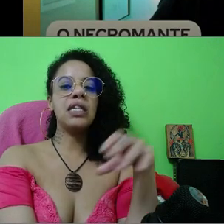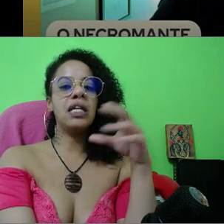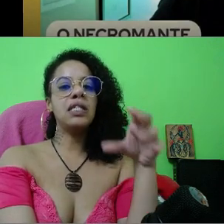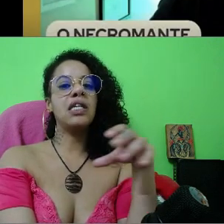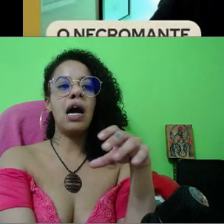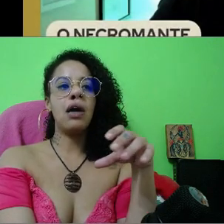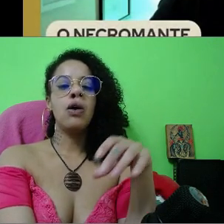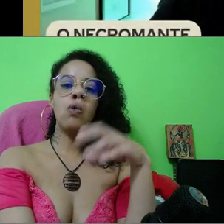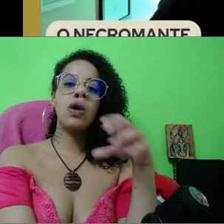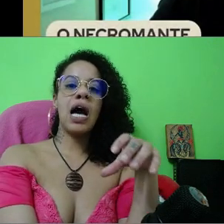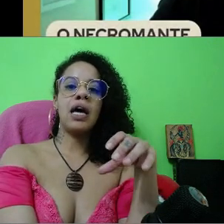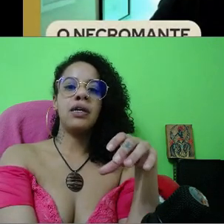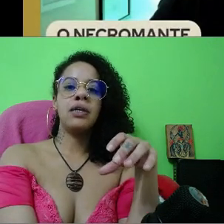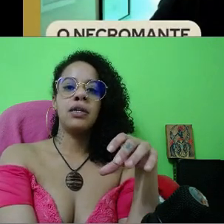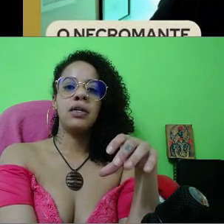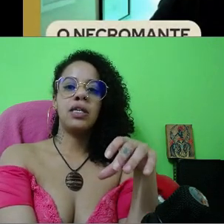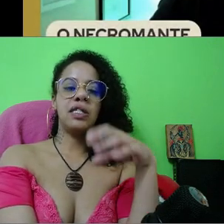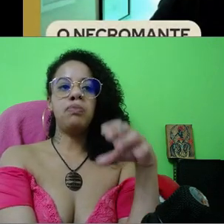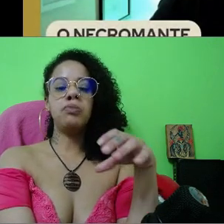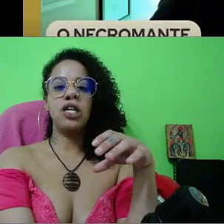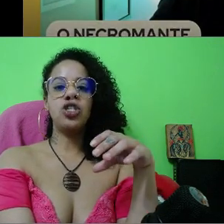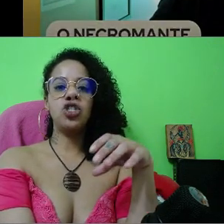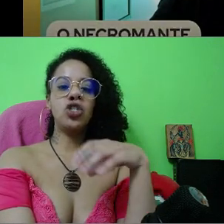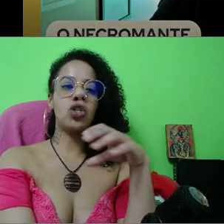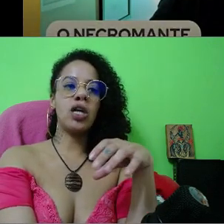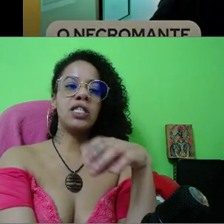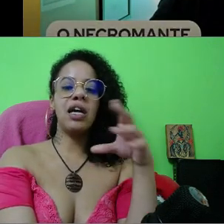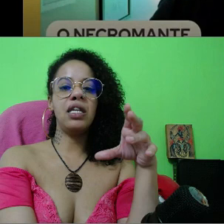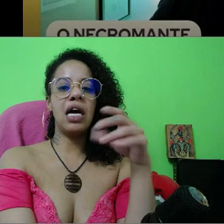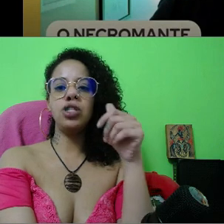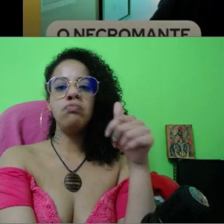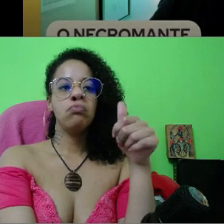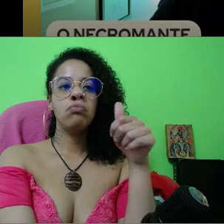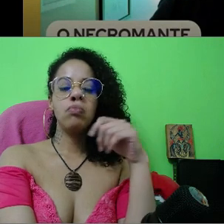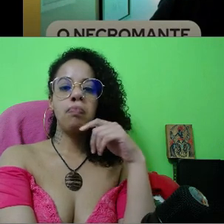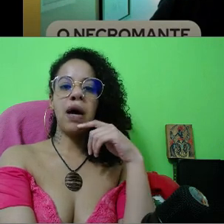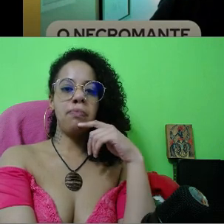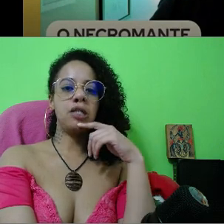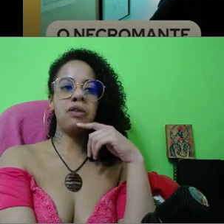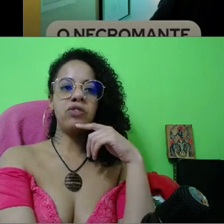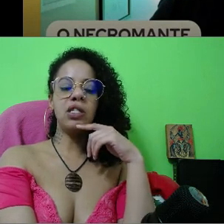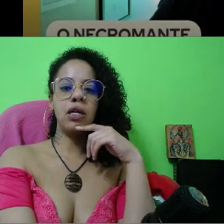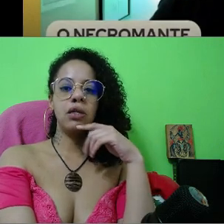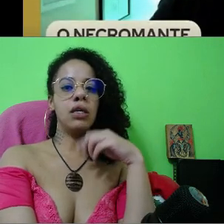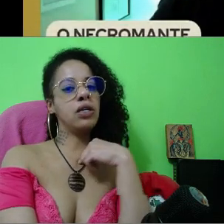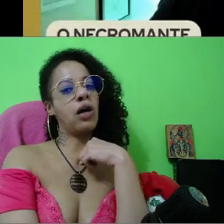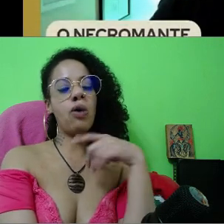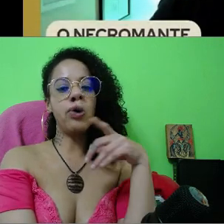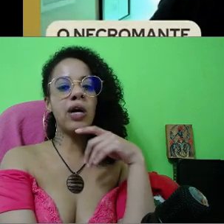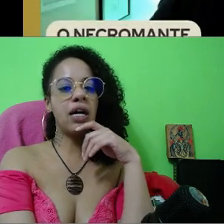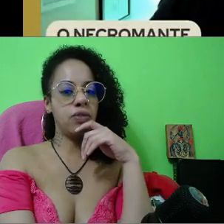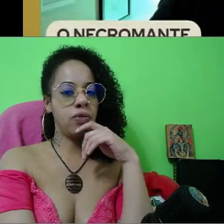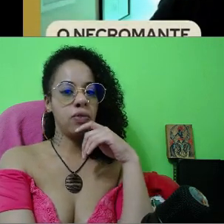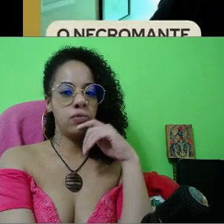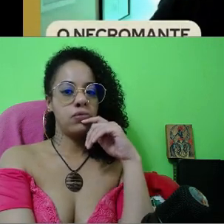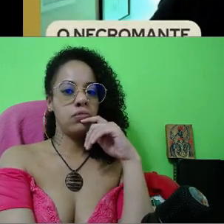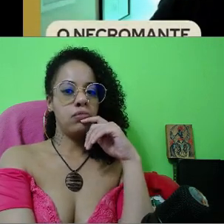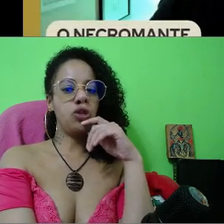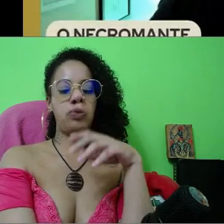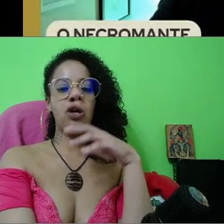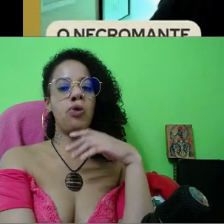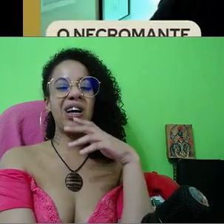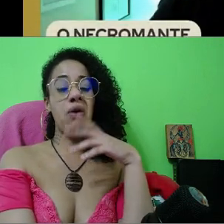consegui silenciar um cara que simplesmente distorce a realidade Parabéns para você não é o meu caso